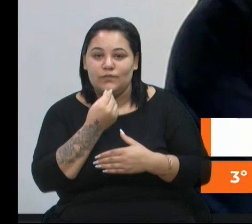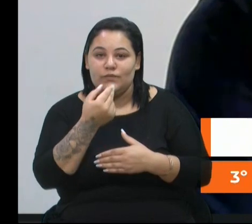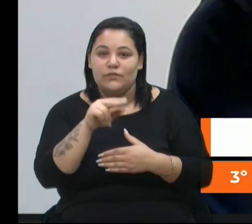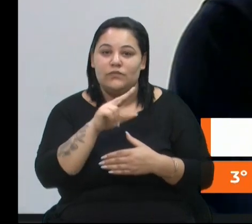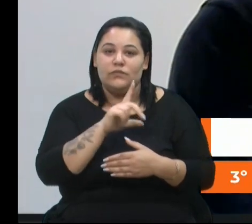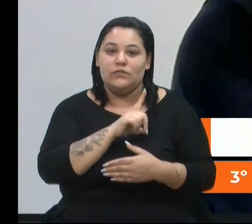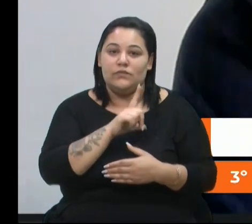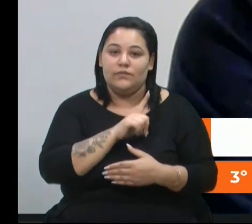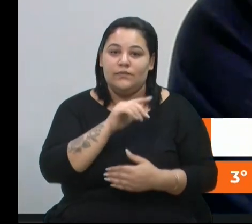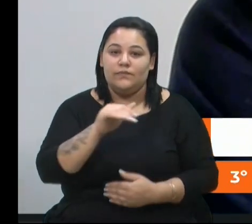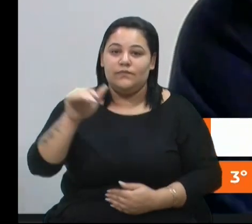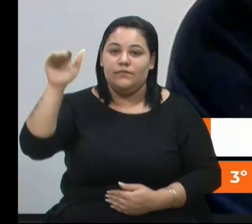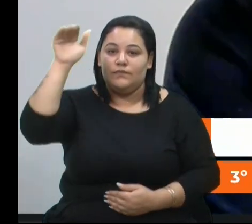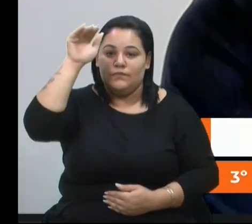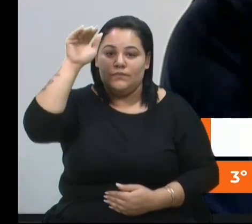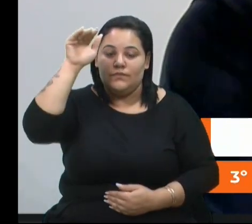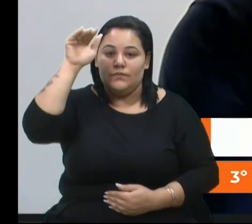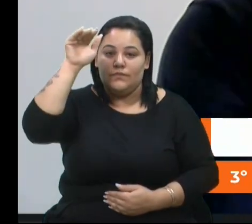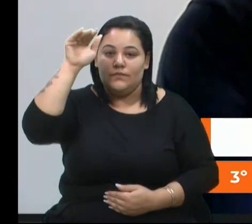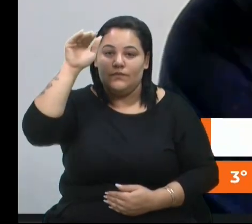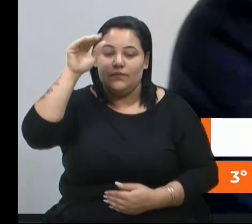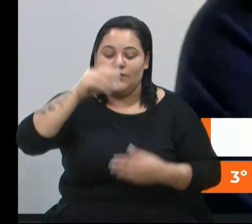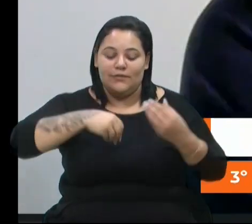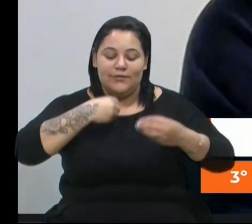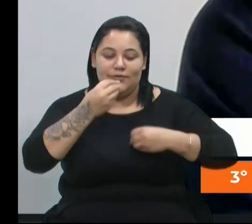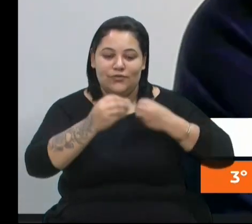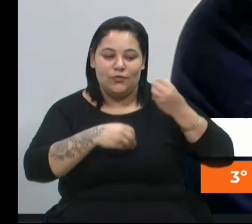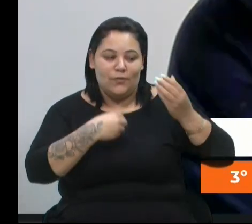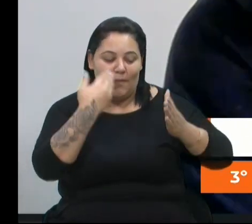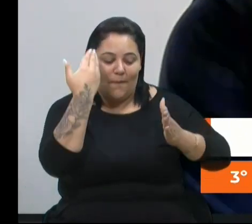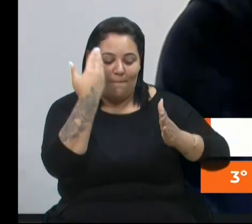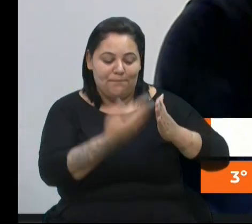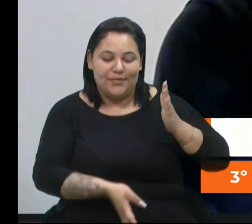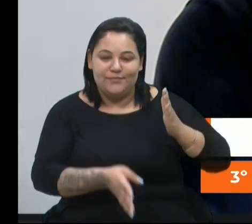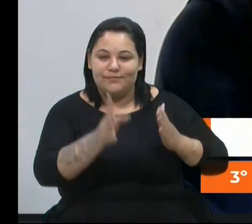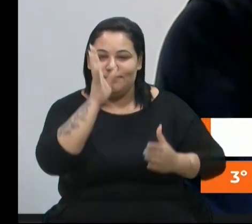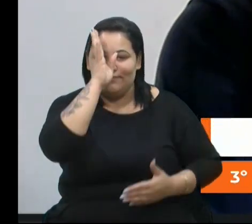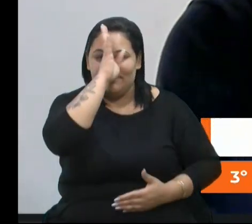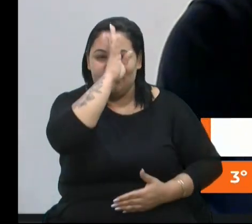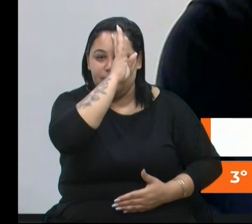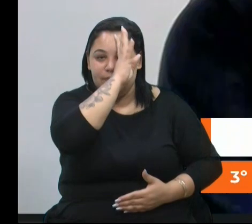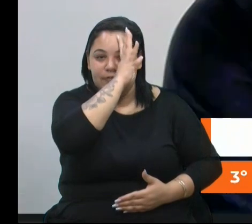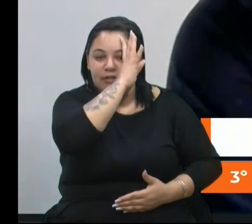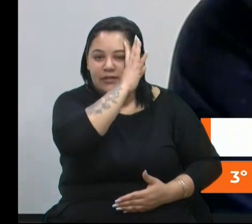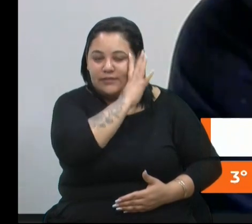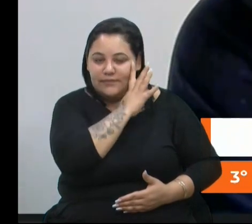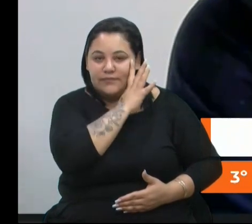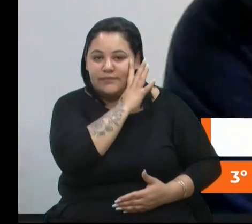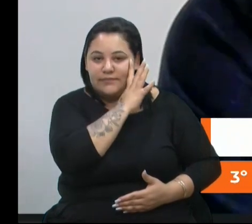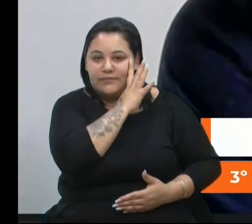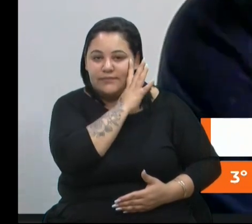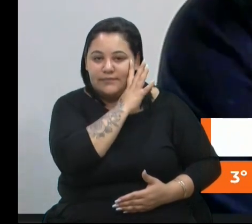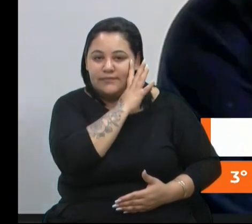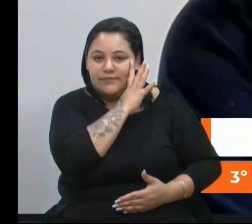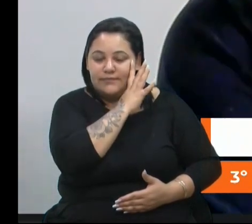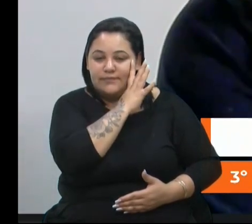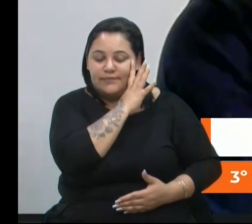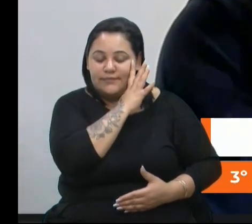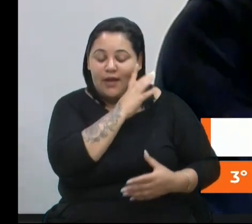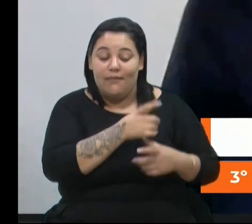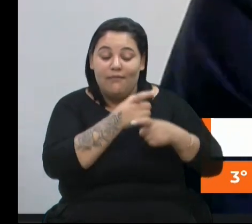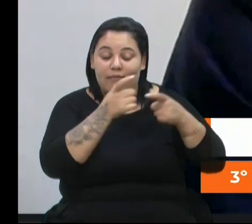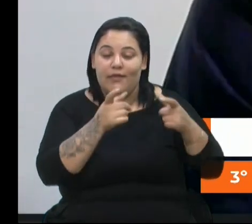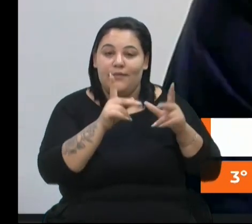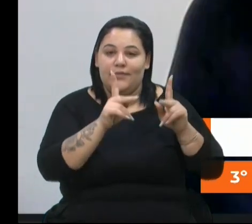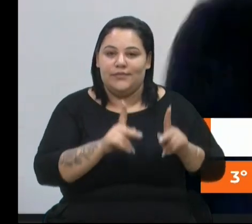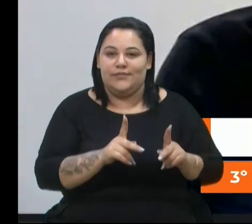habilidades ou superdotação se sentindo perdida no meio daquele mar de gente e não sendo vista. A maioria das pessoas que